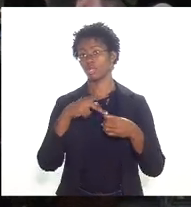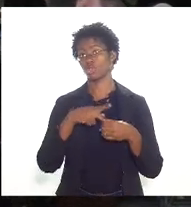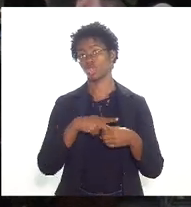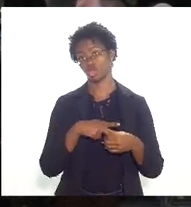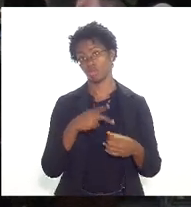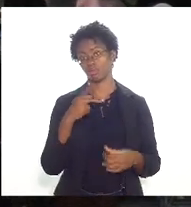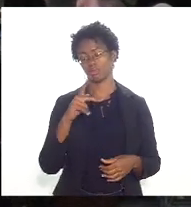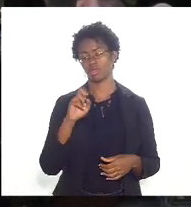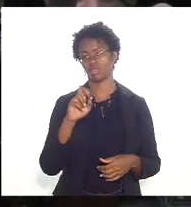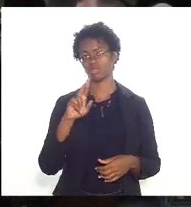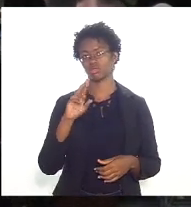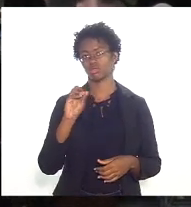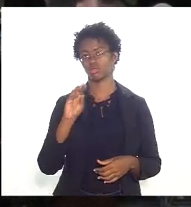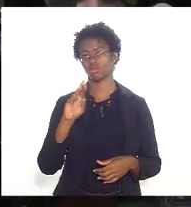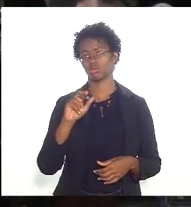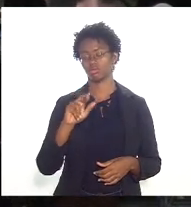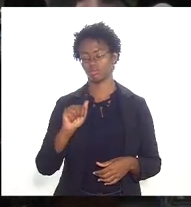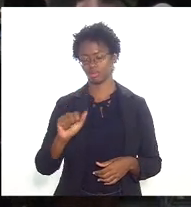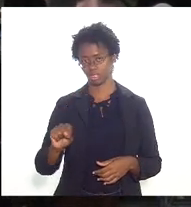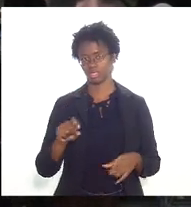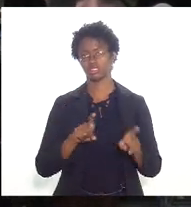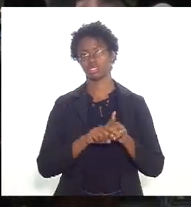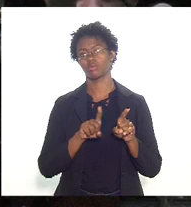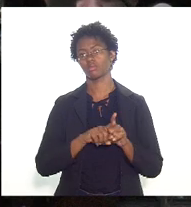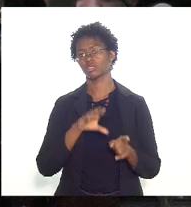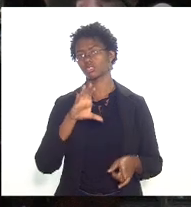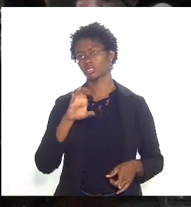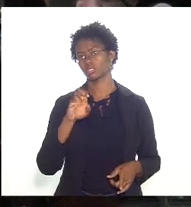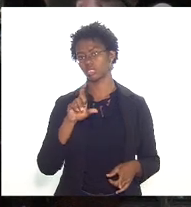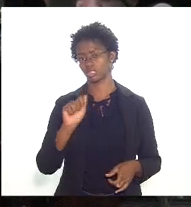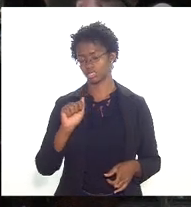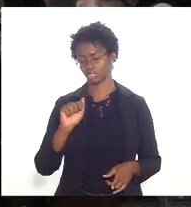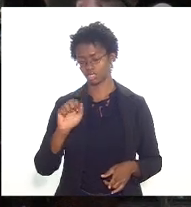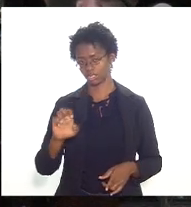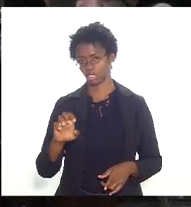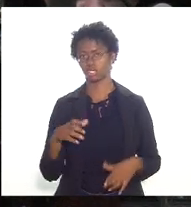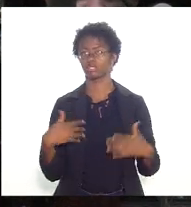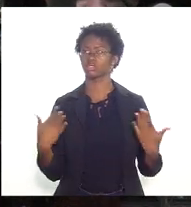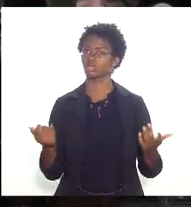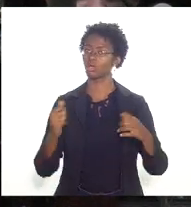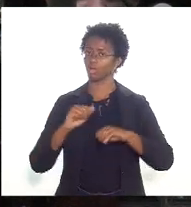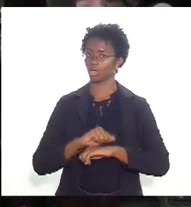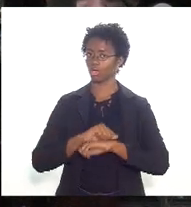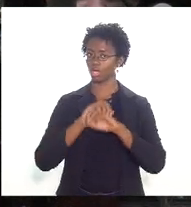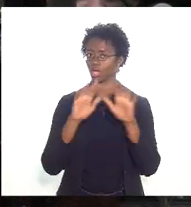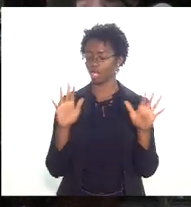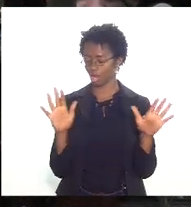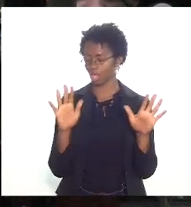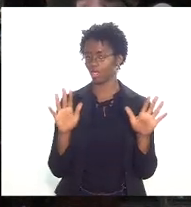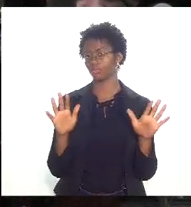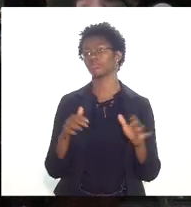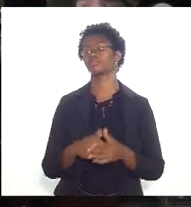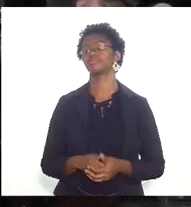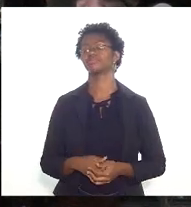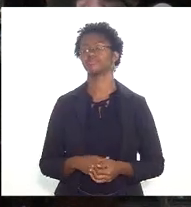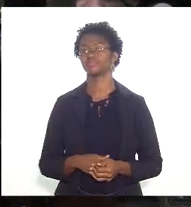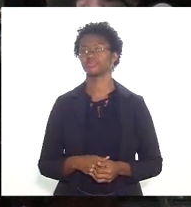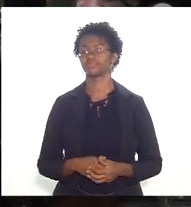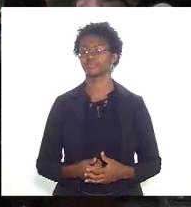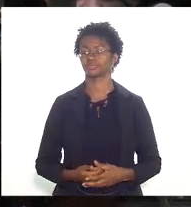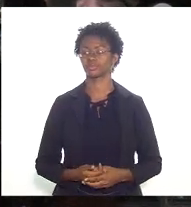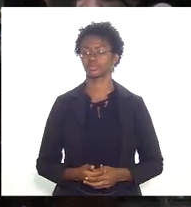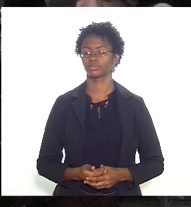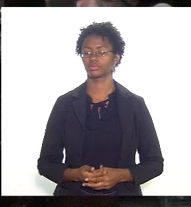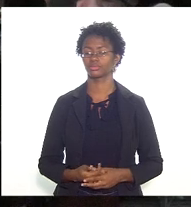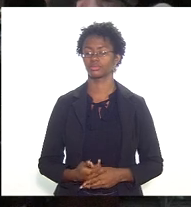que é a Cedae estão com muita clareza dependente de alguns